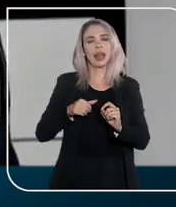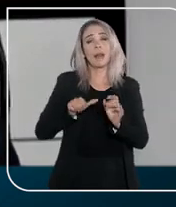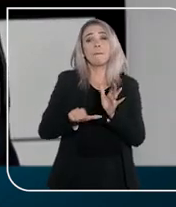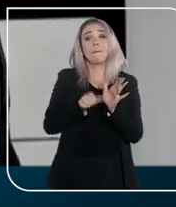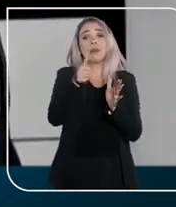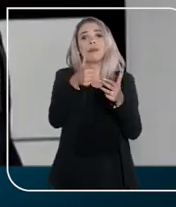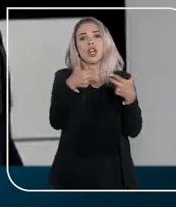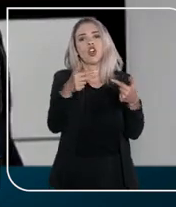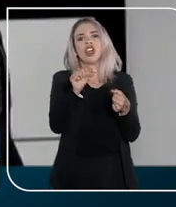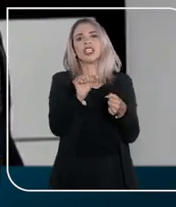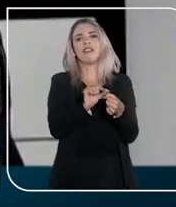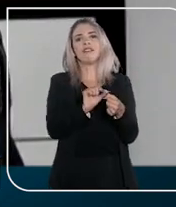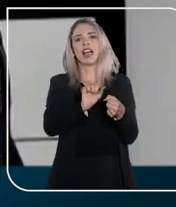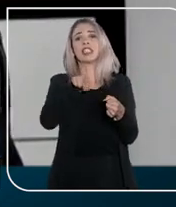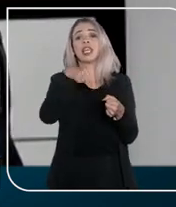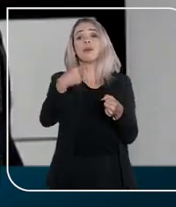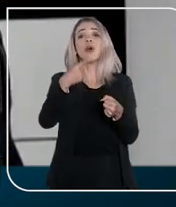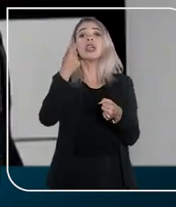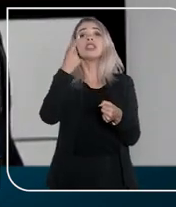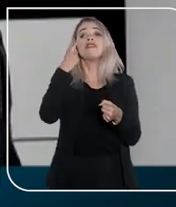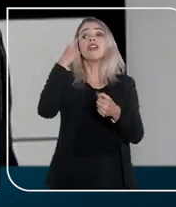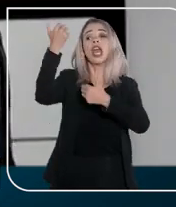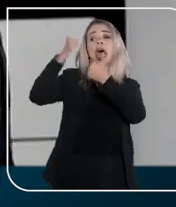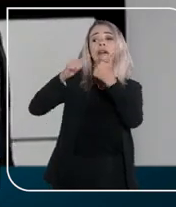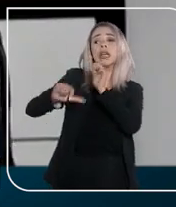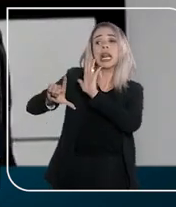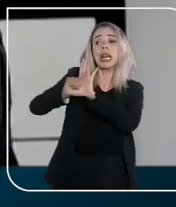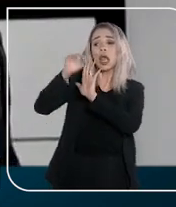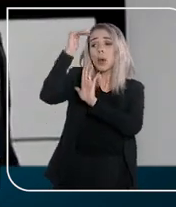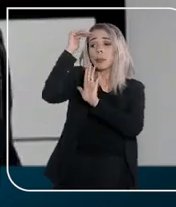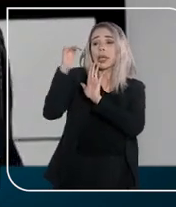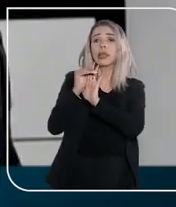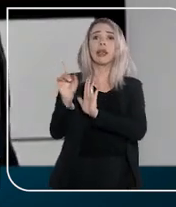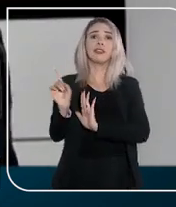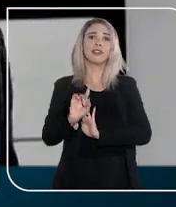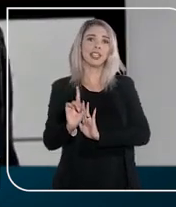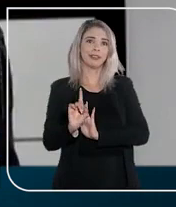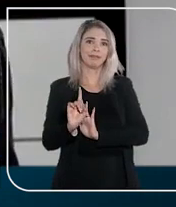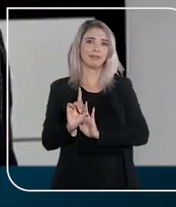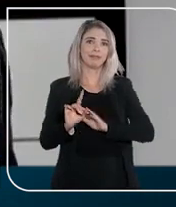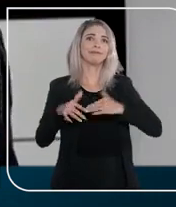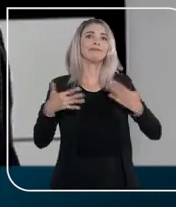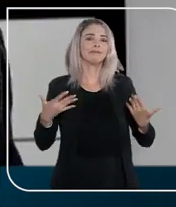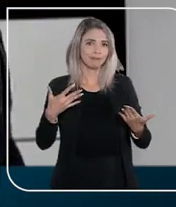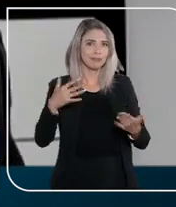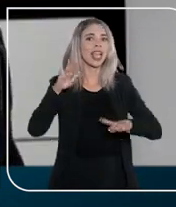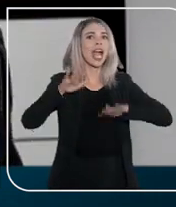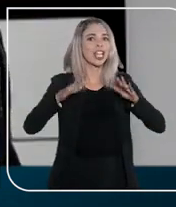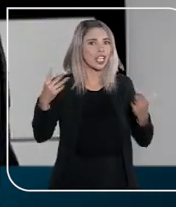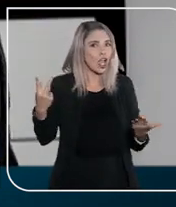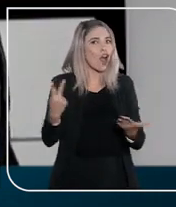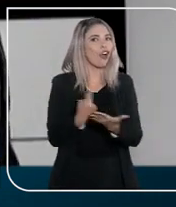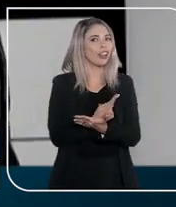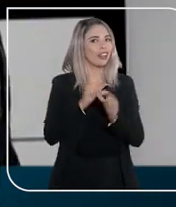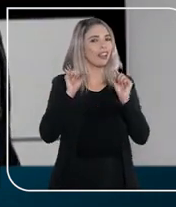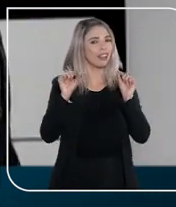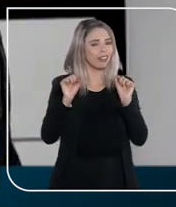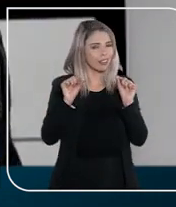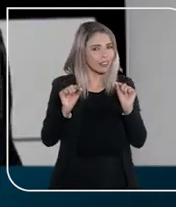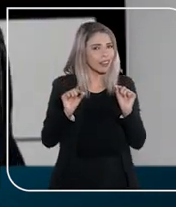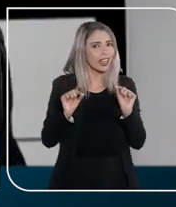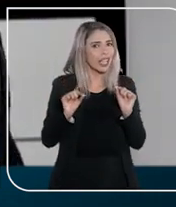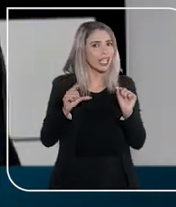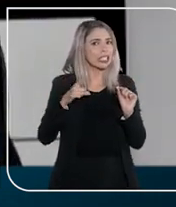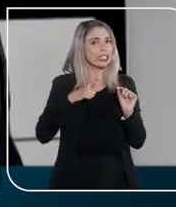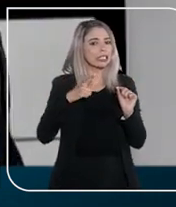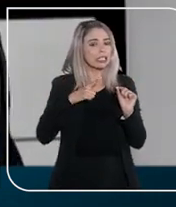ela verifica se é legal. E aí nós temos as cortes superiores várias vezes repreendendo, essa é a palavra correta,